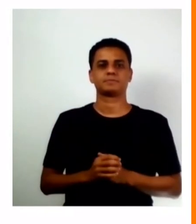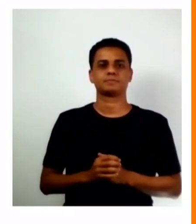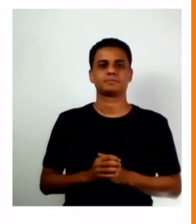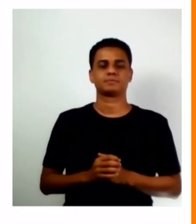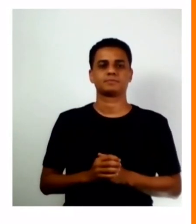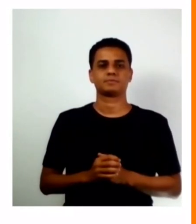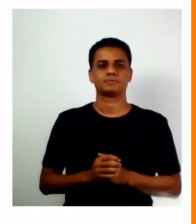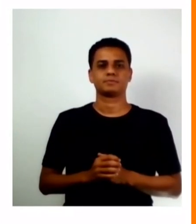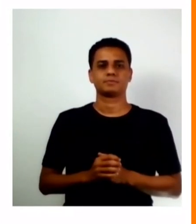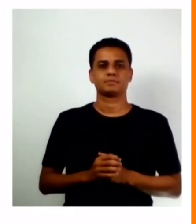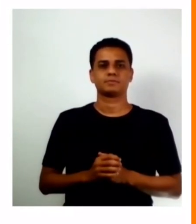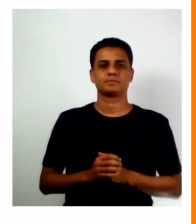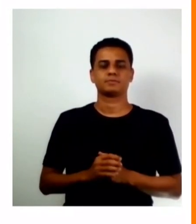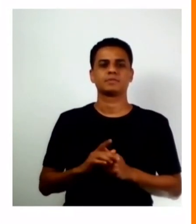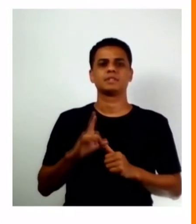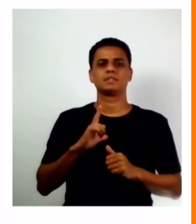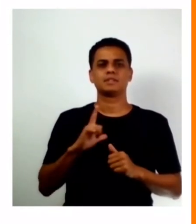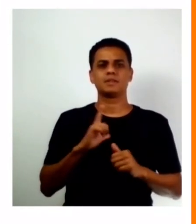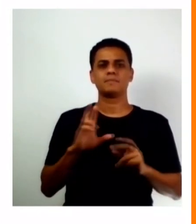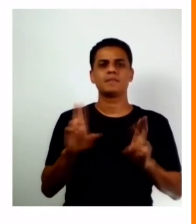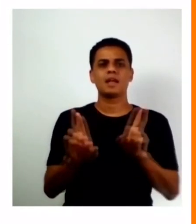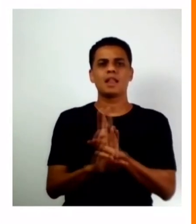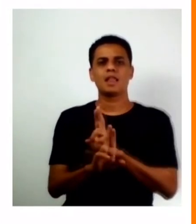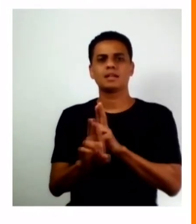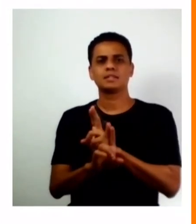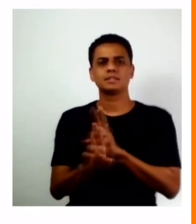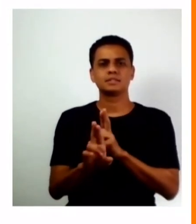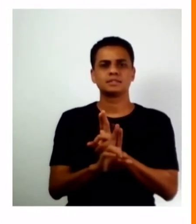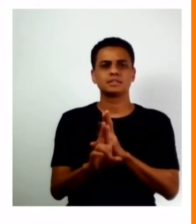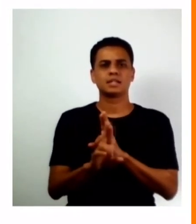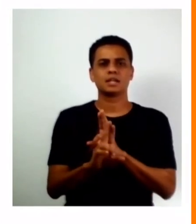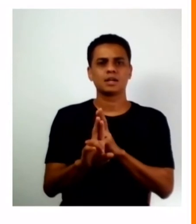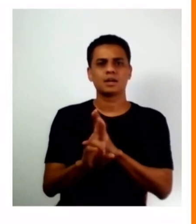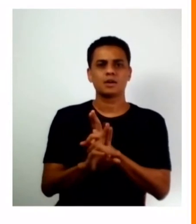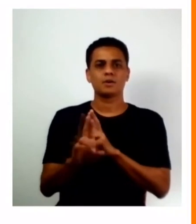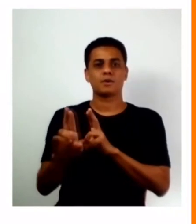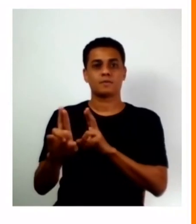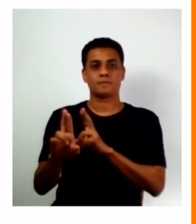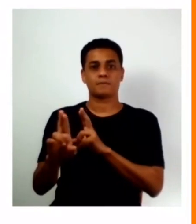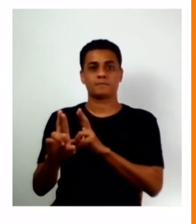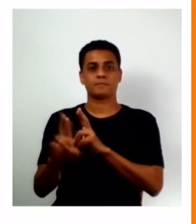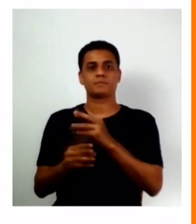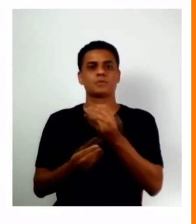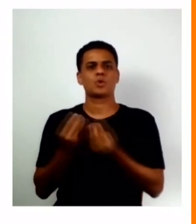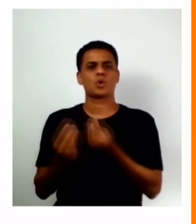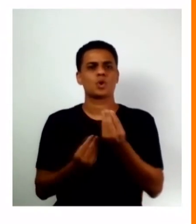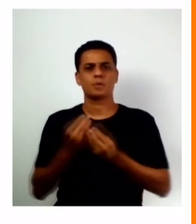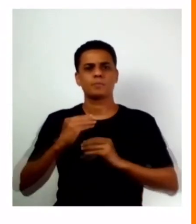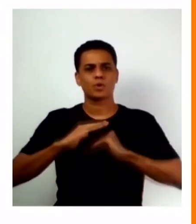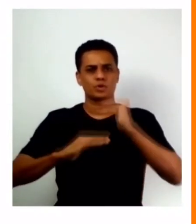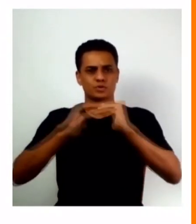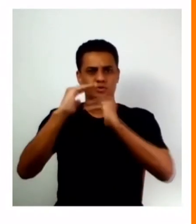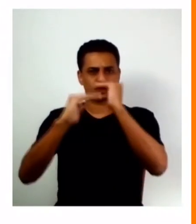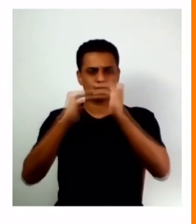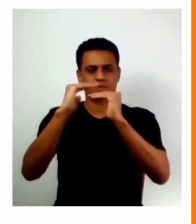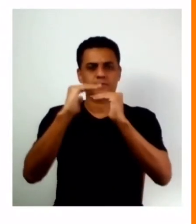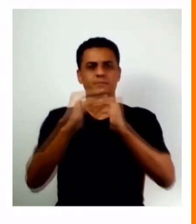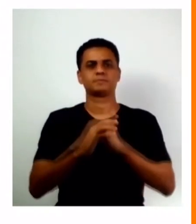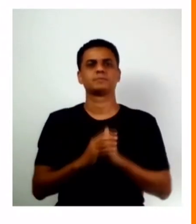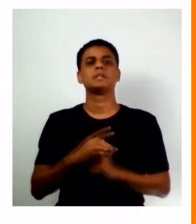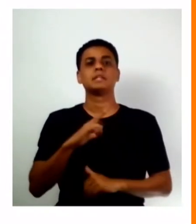a relação turismo e patrimônio pode ser conflictiva nesses sentido. Isto aconteceu nas grandes cidades.